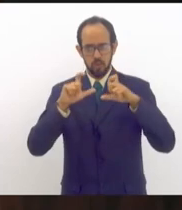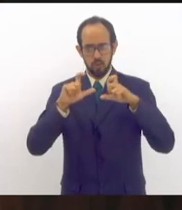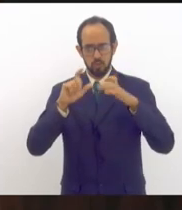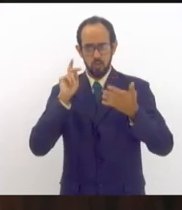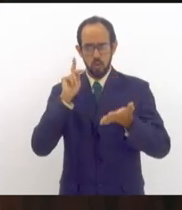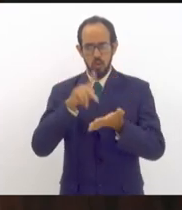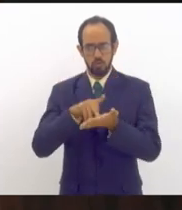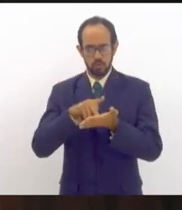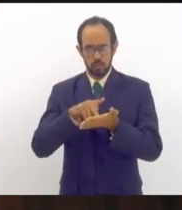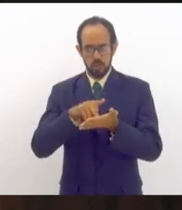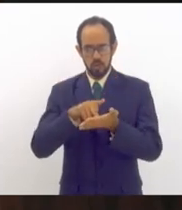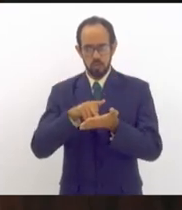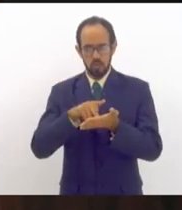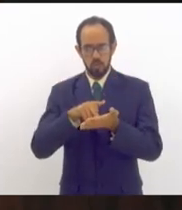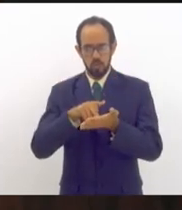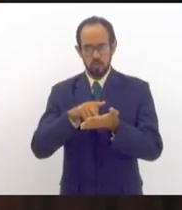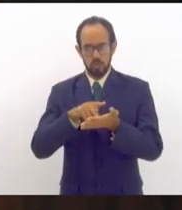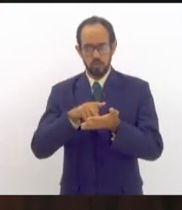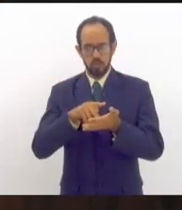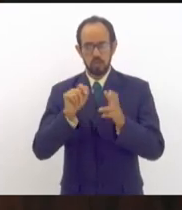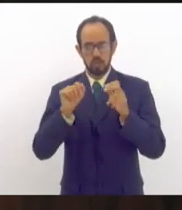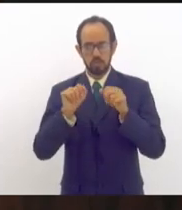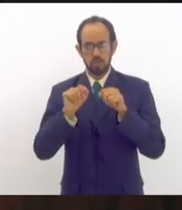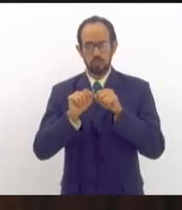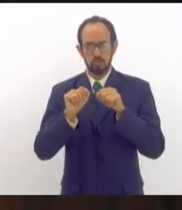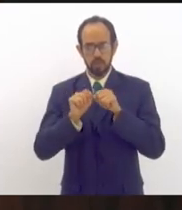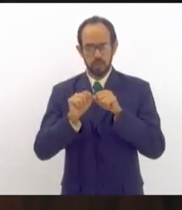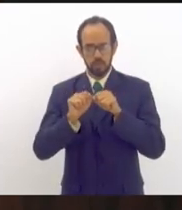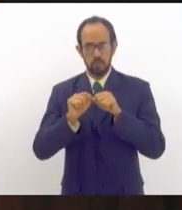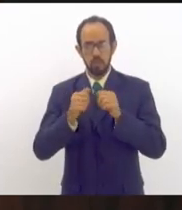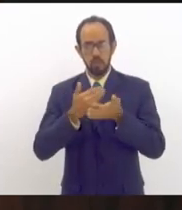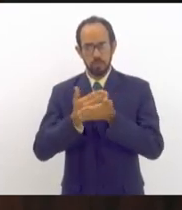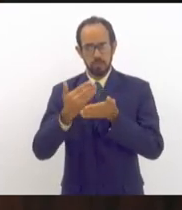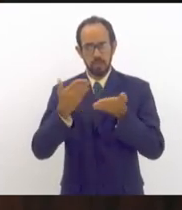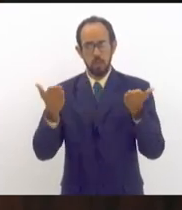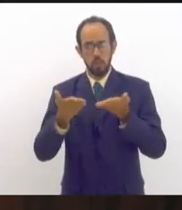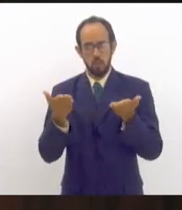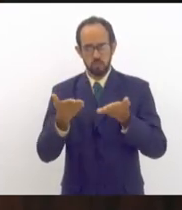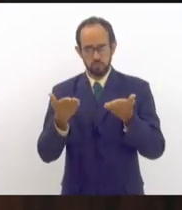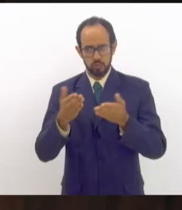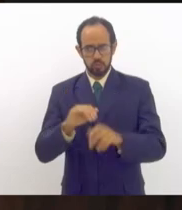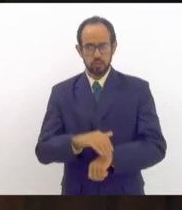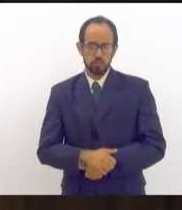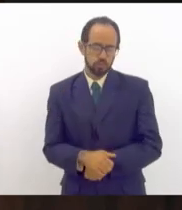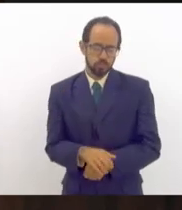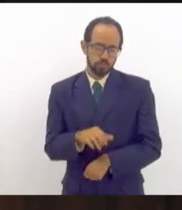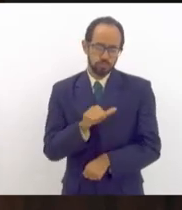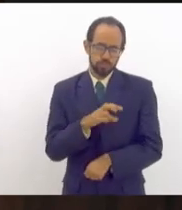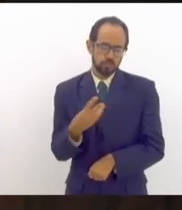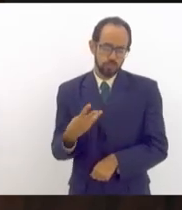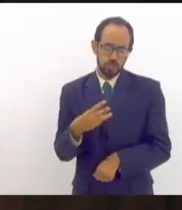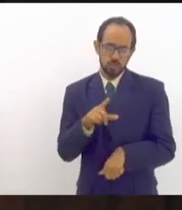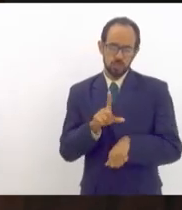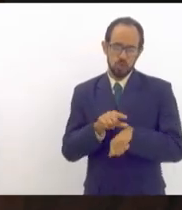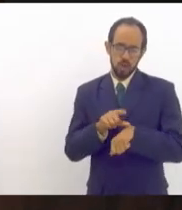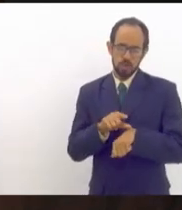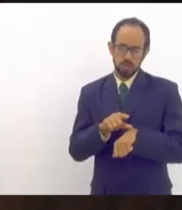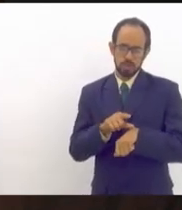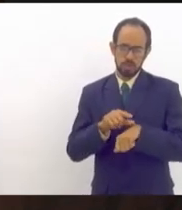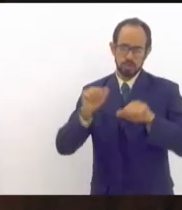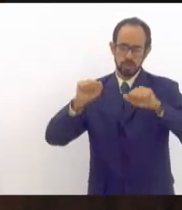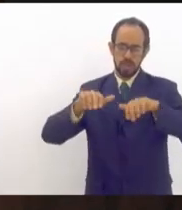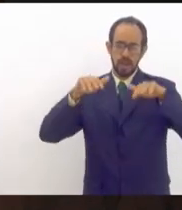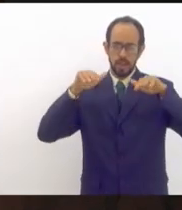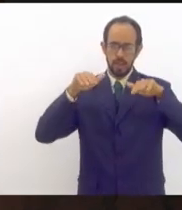está sendo tirado foi que começou dizendo tirada a partir de hoje no a partir das 13 horas na galeria então